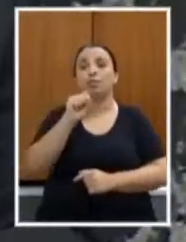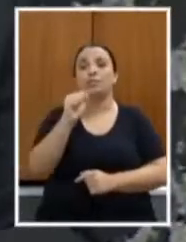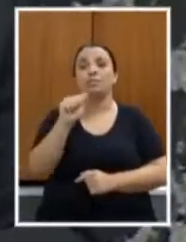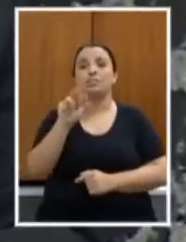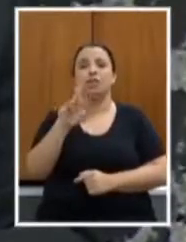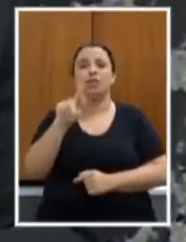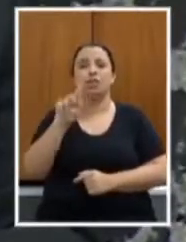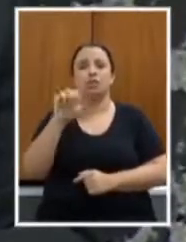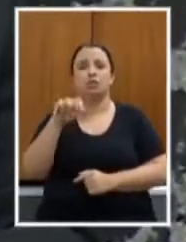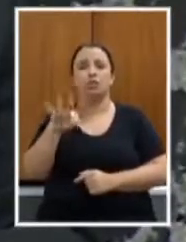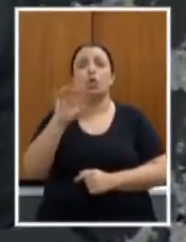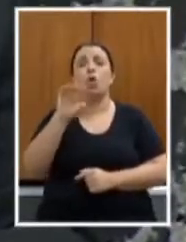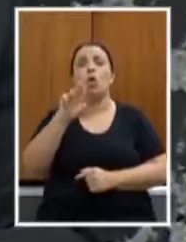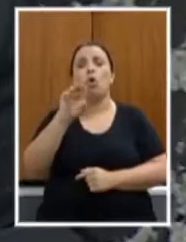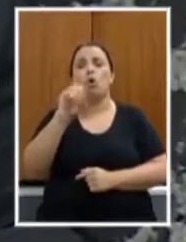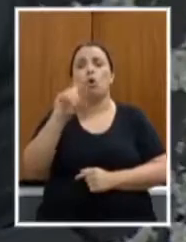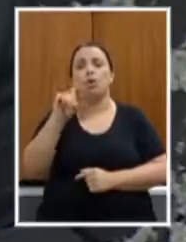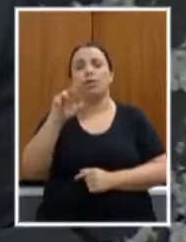lei número